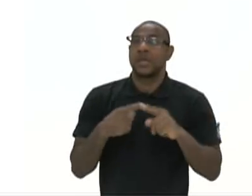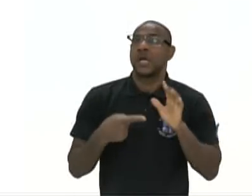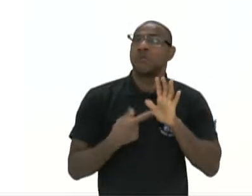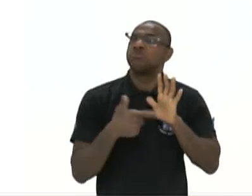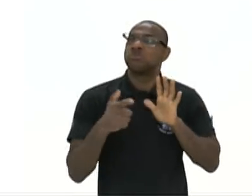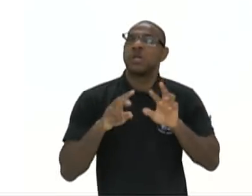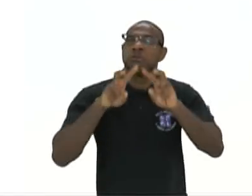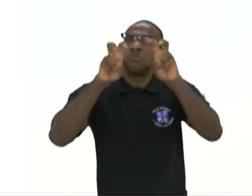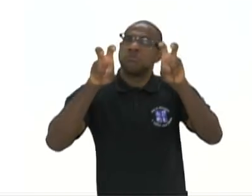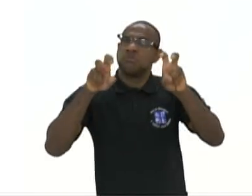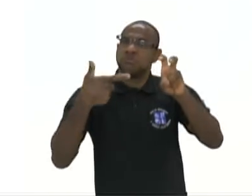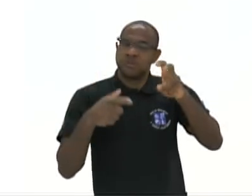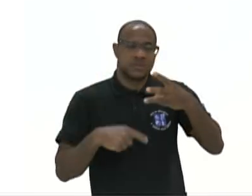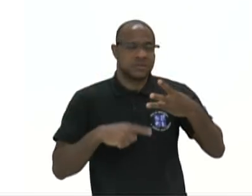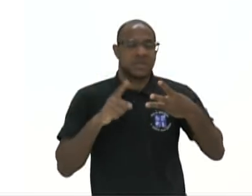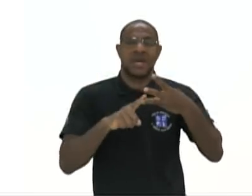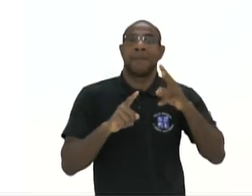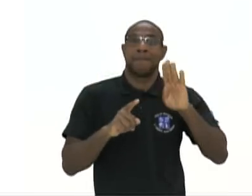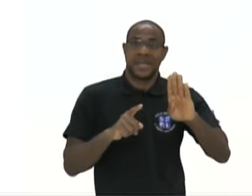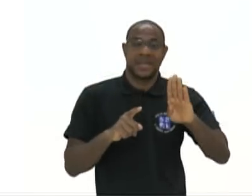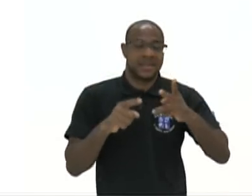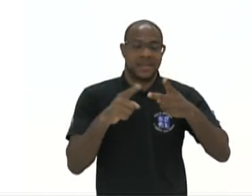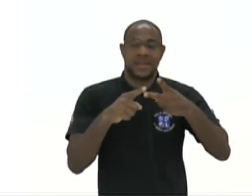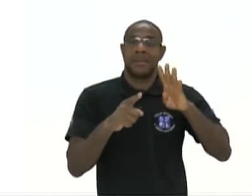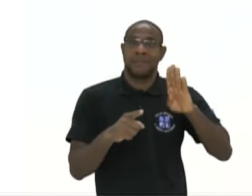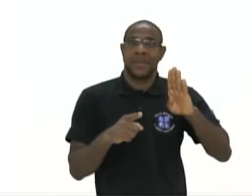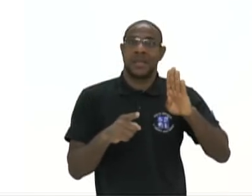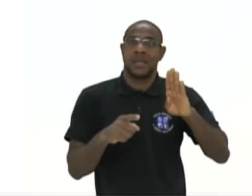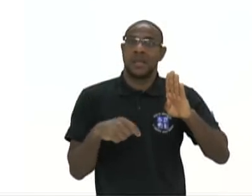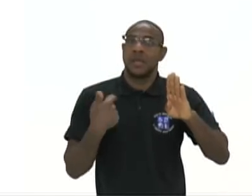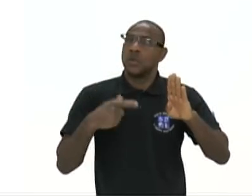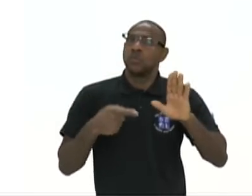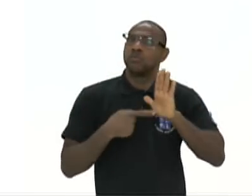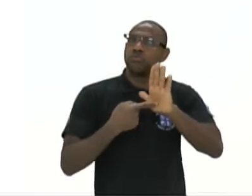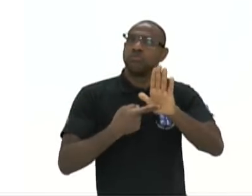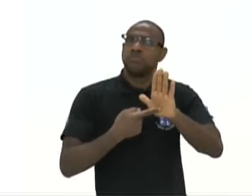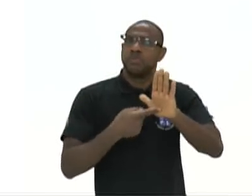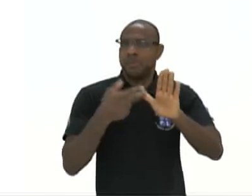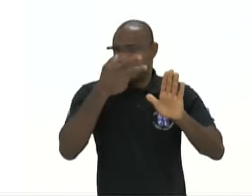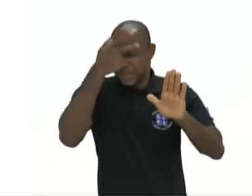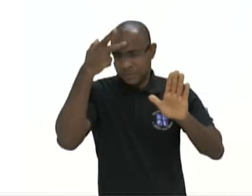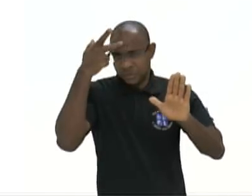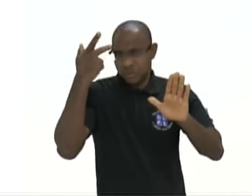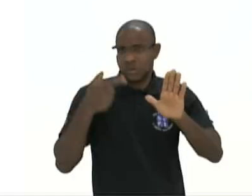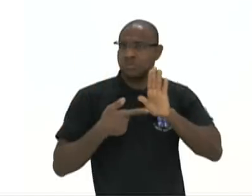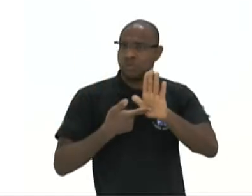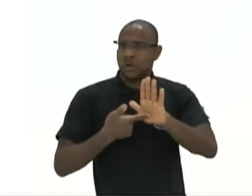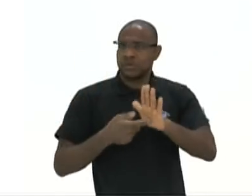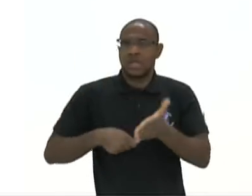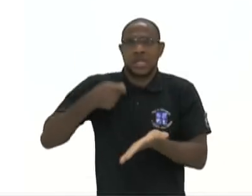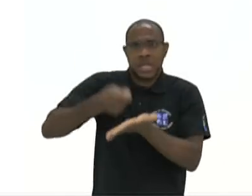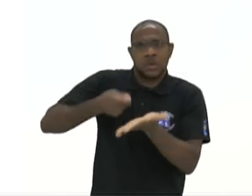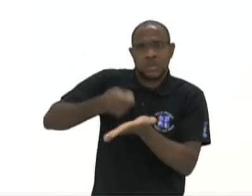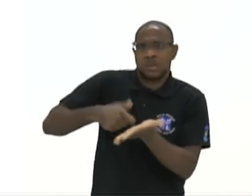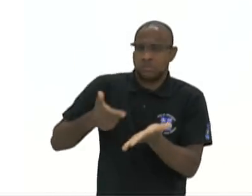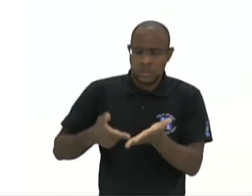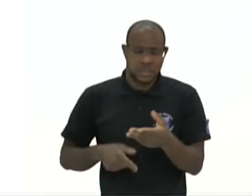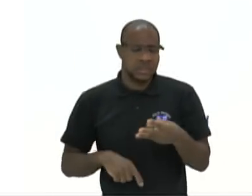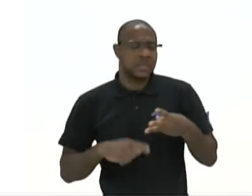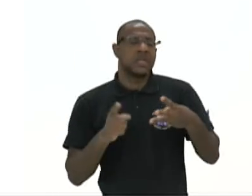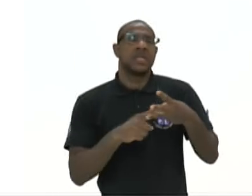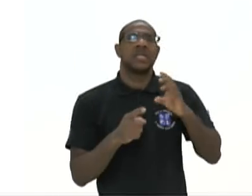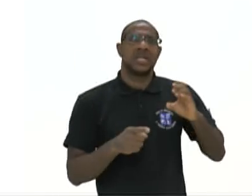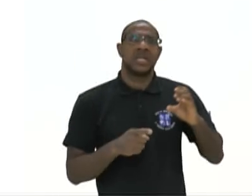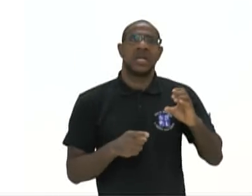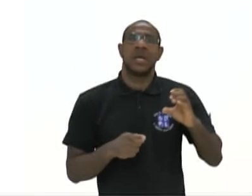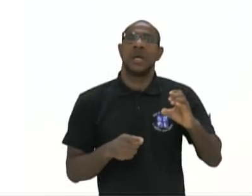título. Letra B, porque ela não apresenta as pessoas que estão reivindicando. Letra C, porque ela